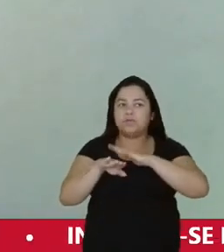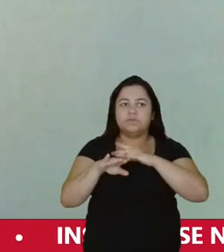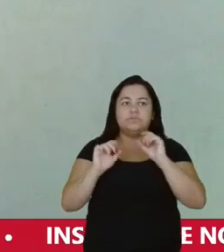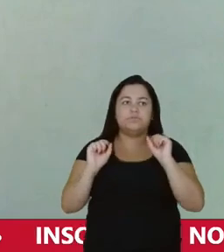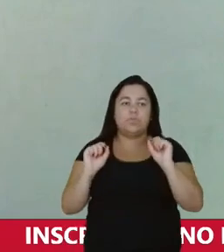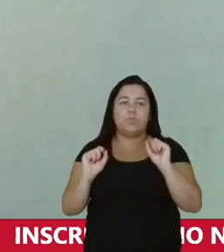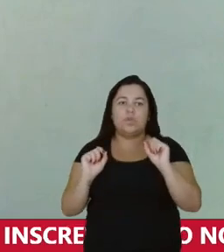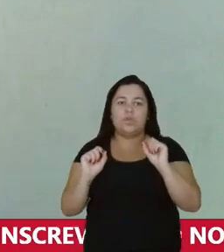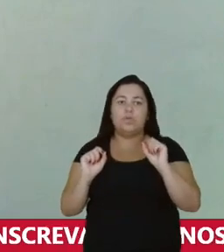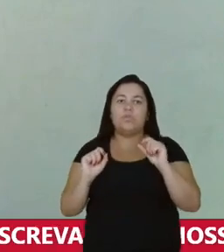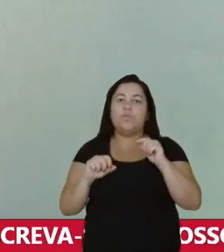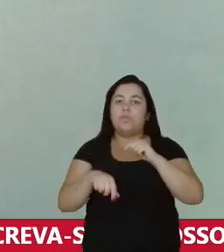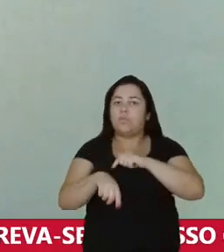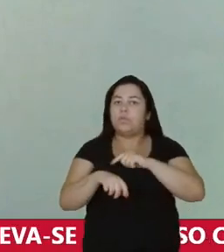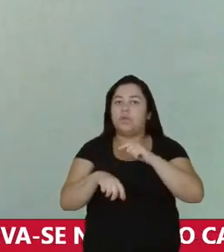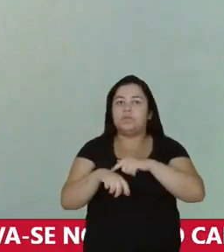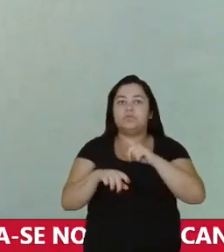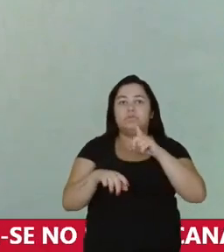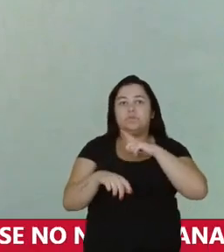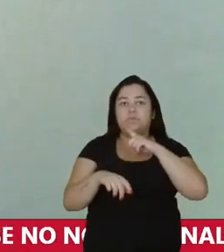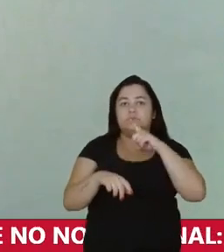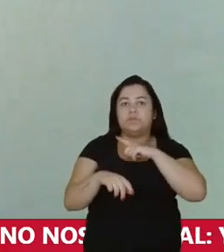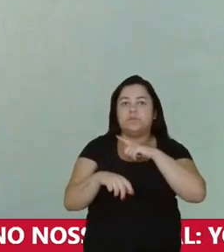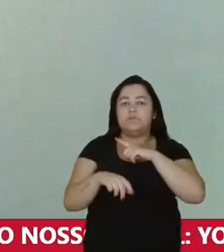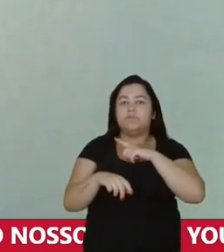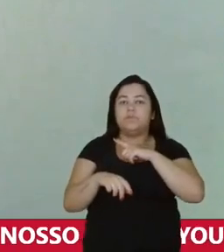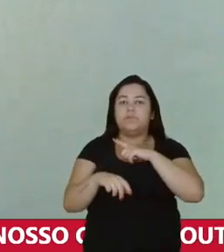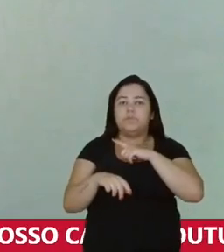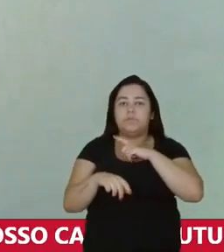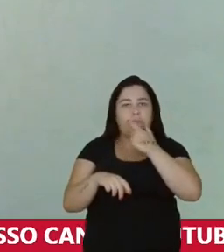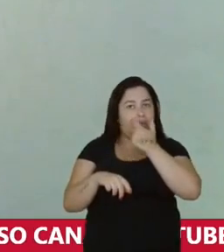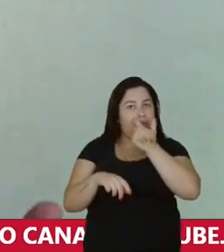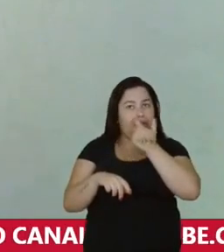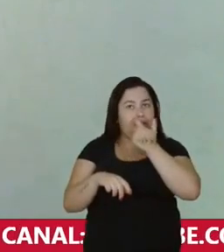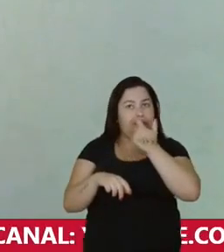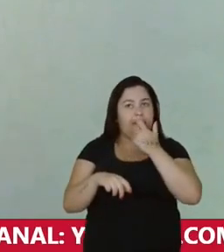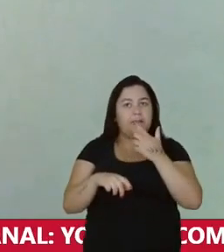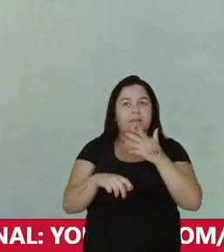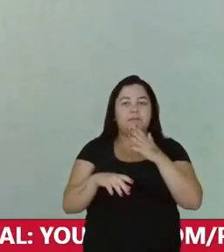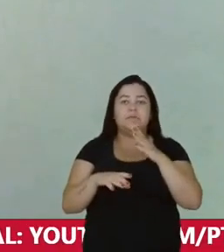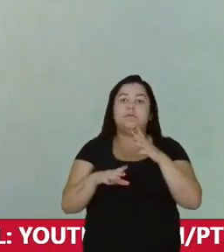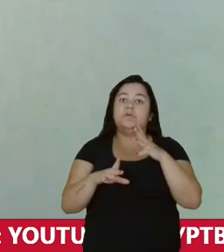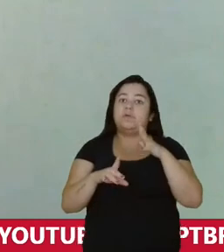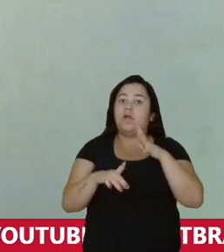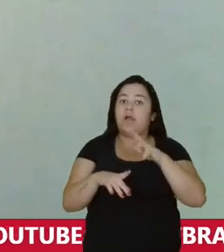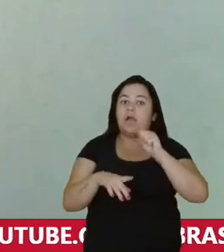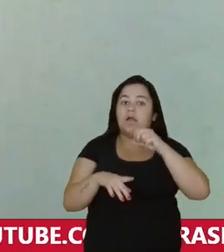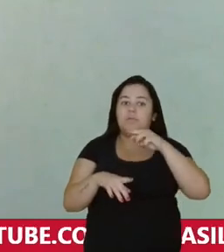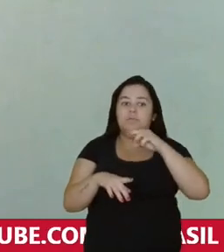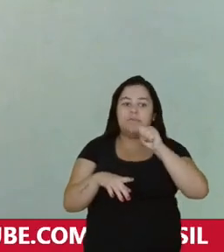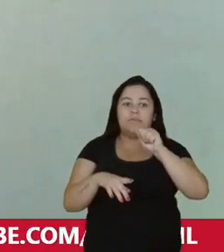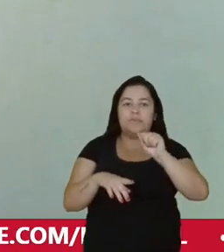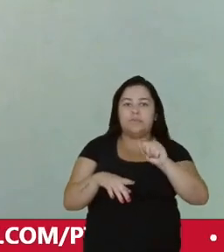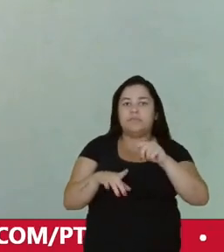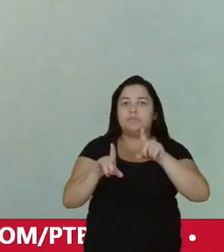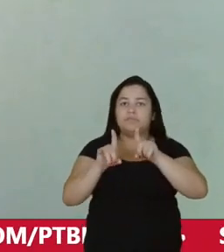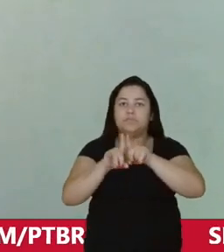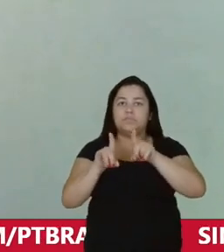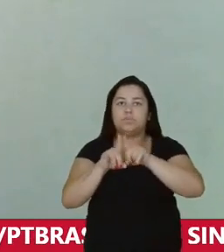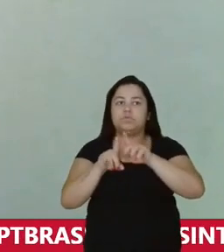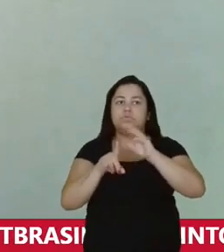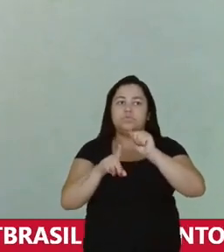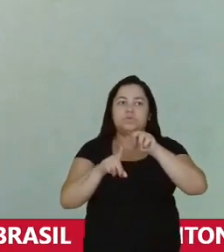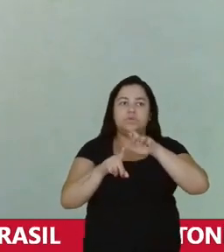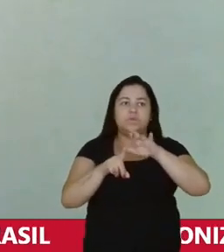um momento onde temos a ameaça de extinção do